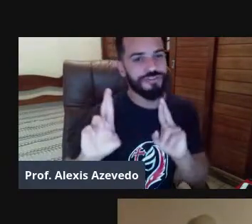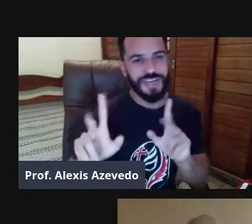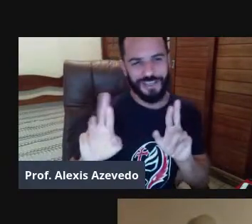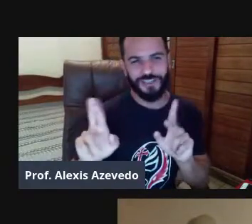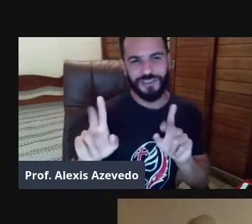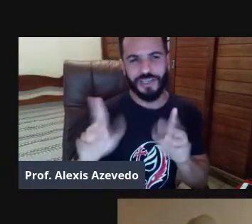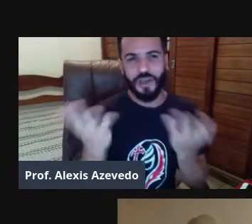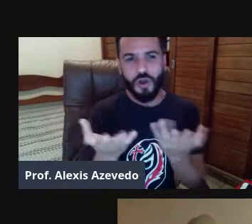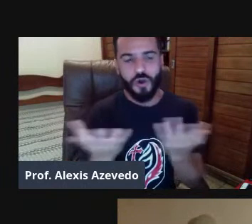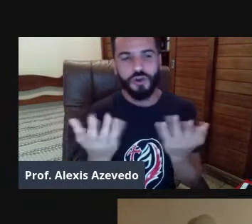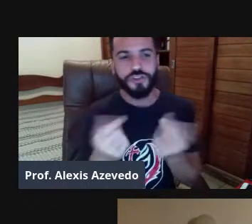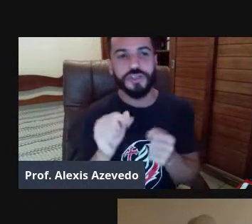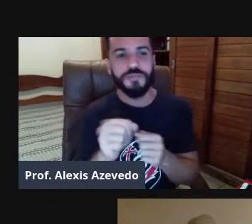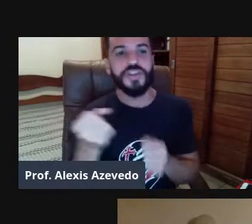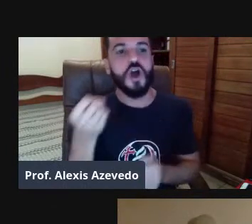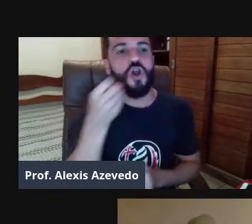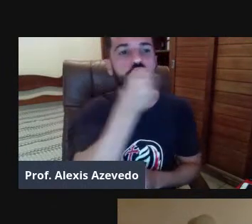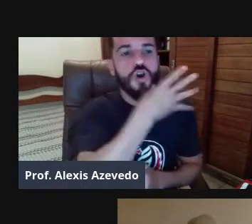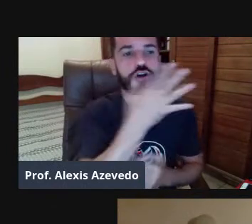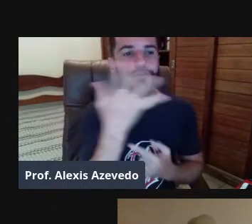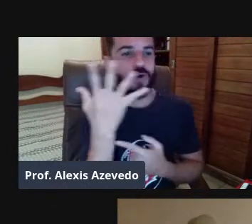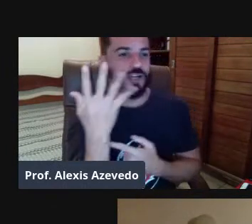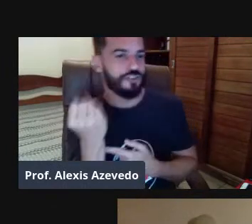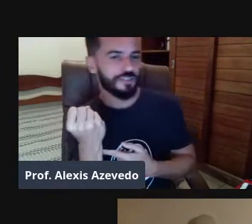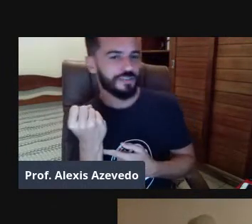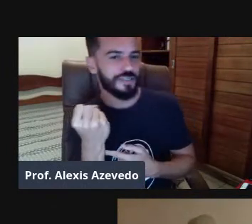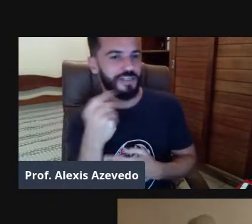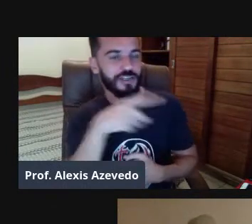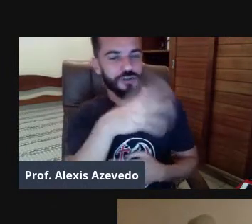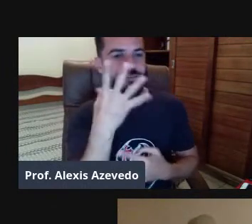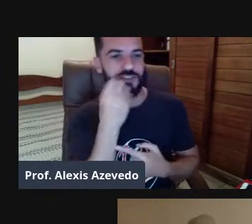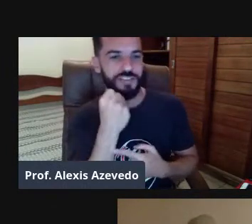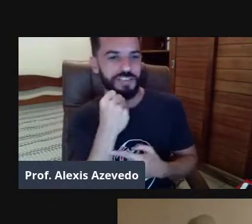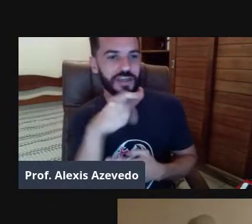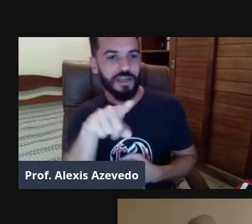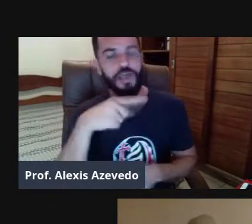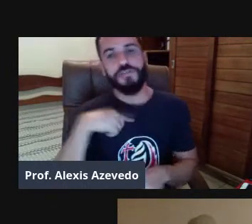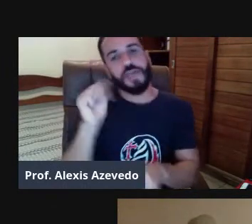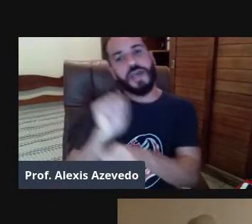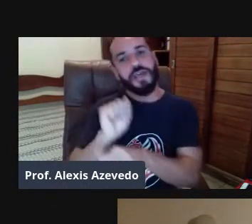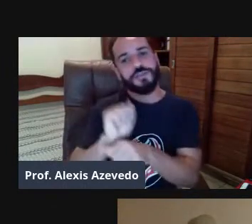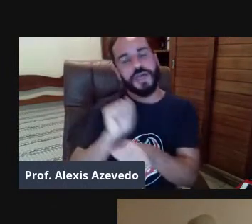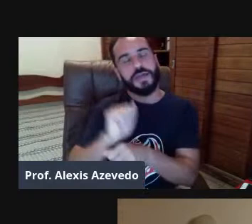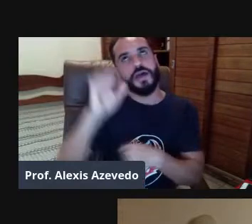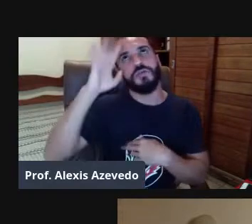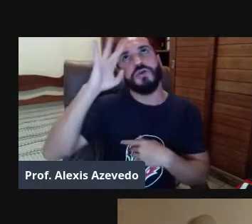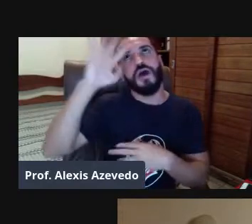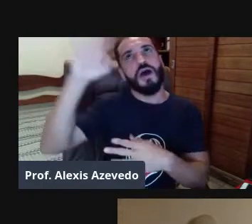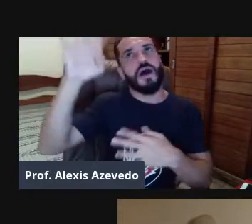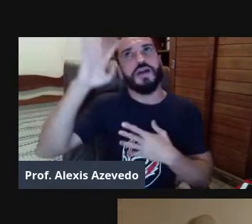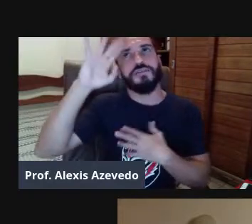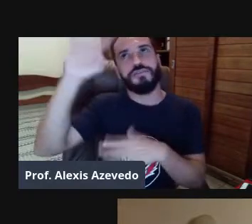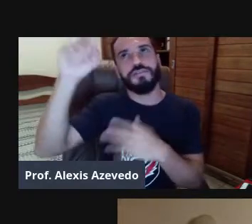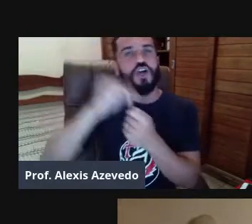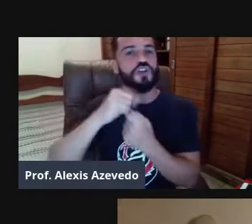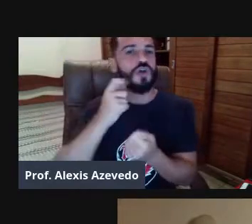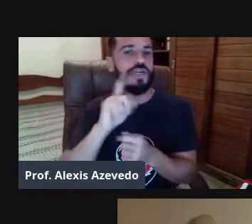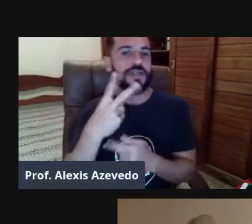artista romântico que fica esperando uma inspiração, né, quase como se fosse algo divino, né,